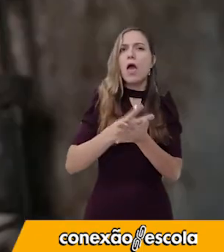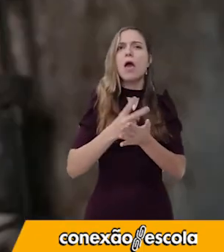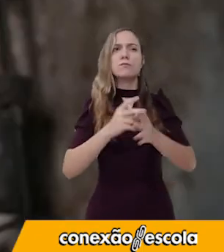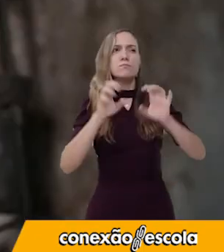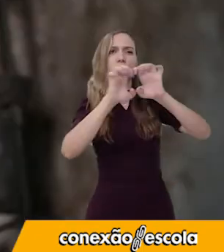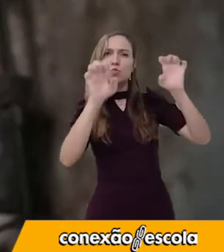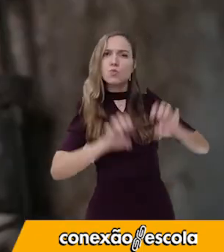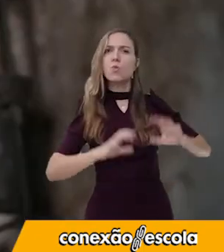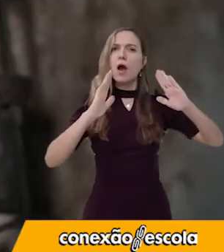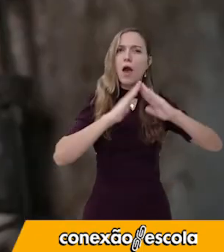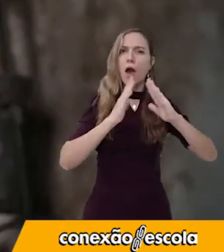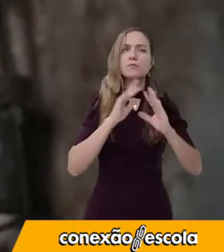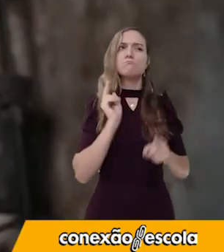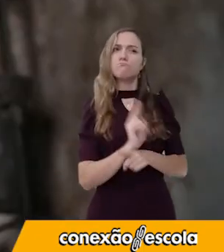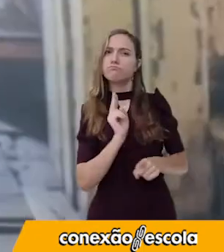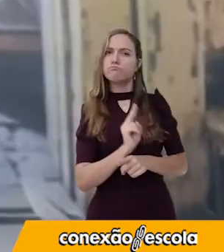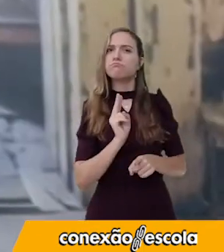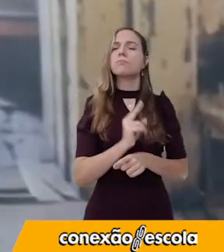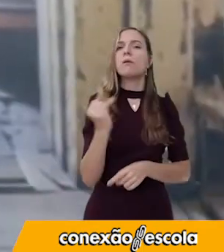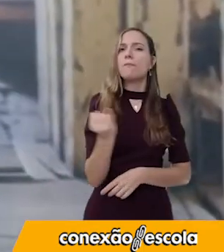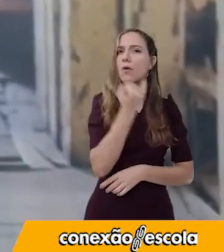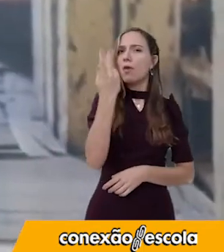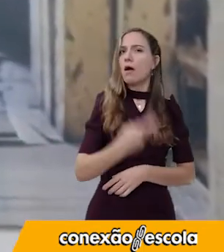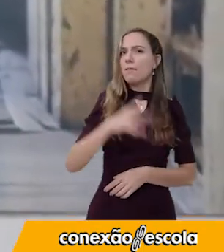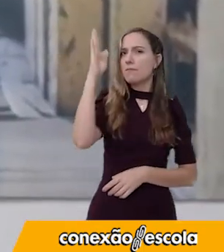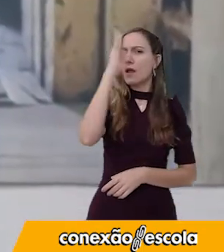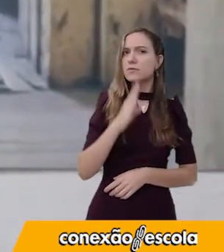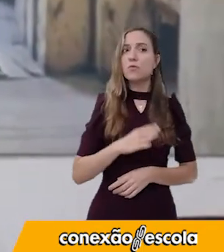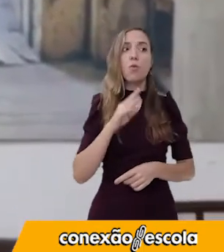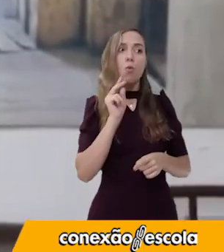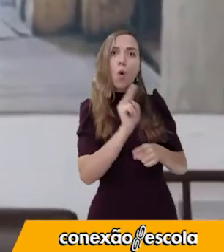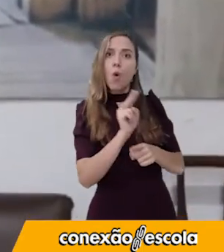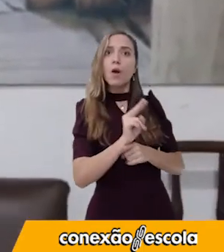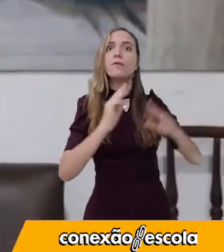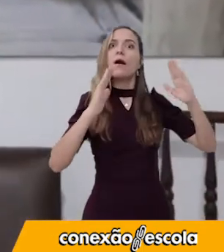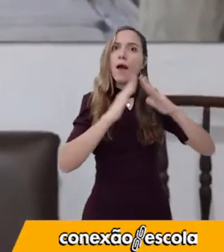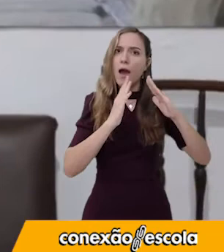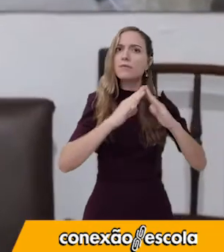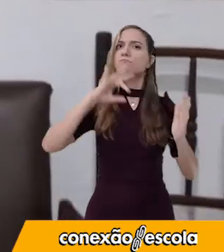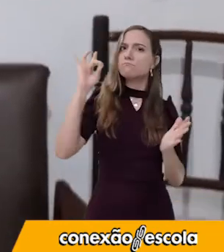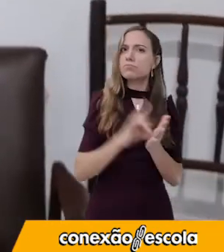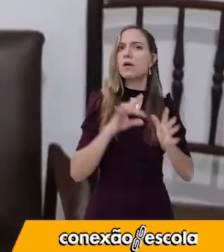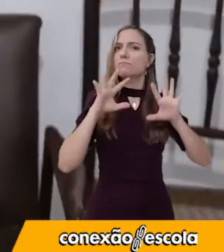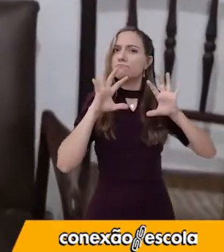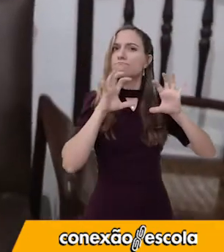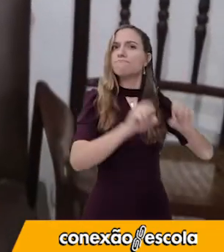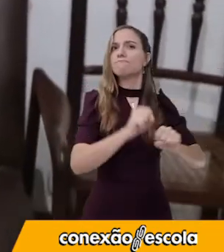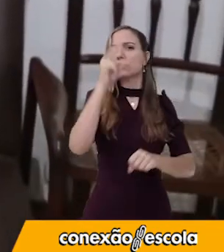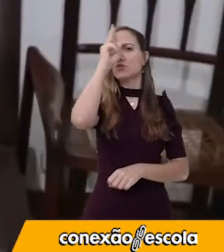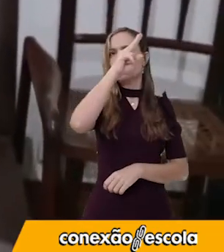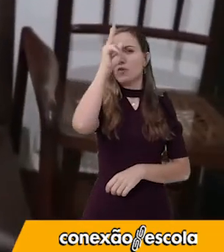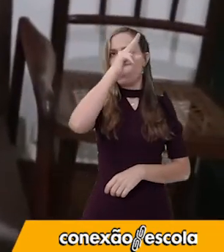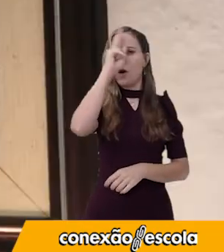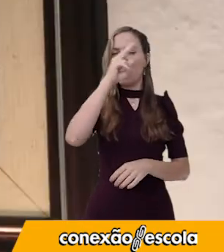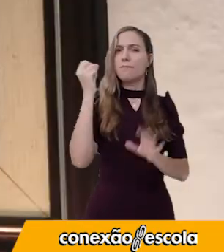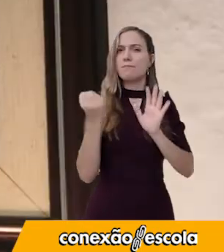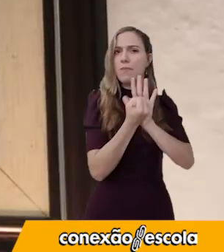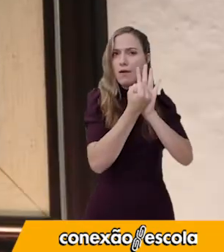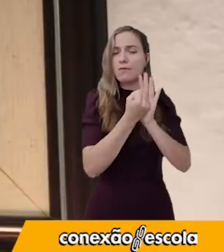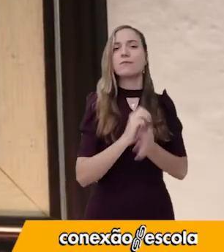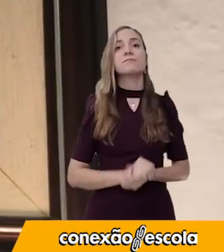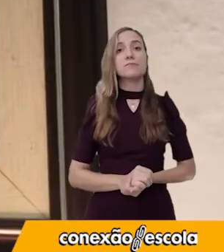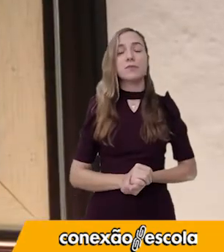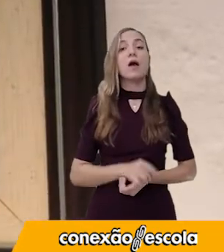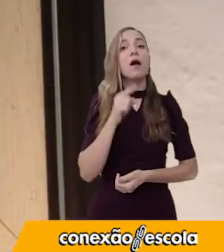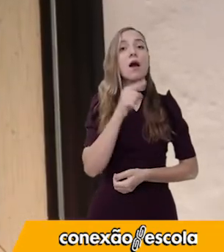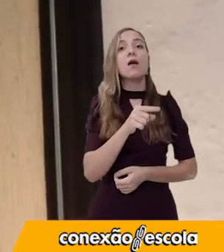o Brasil preservar essa casa como imóvel, imóvel tombado. E além de tudo, a história da Cora Coralina. Ela